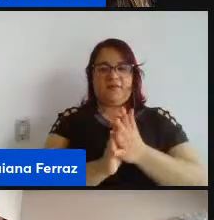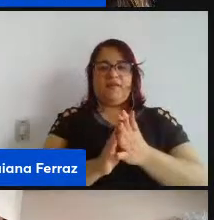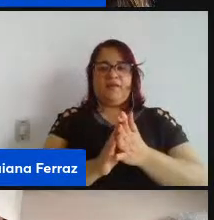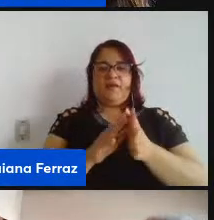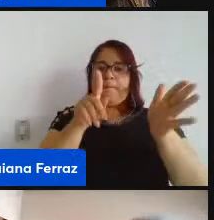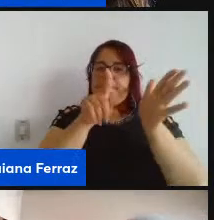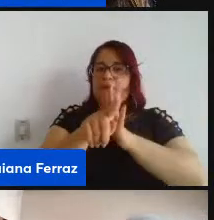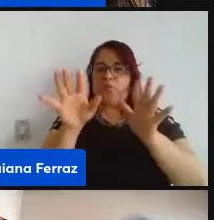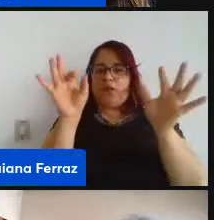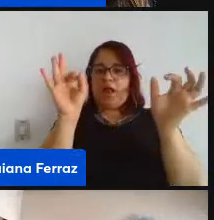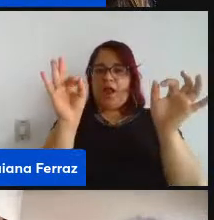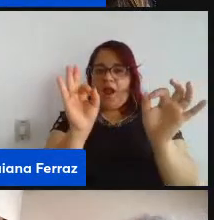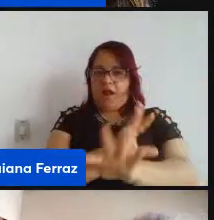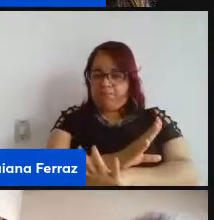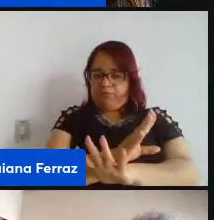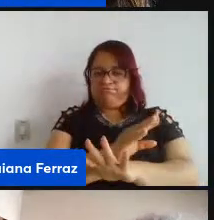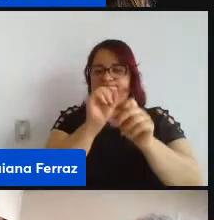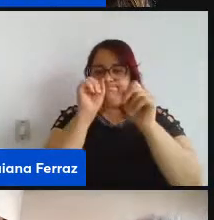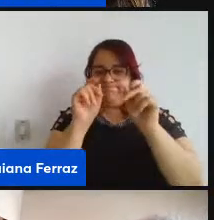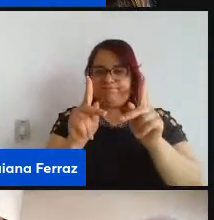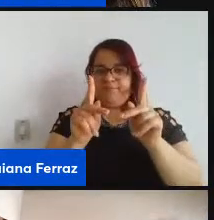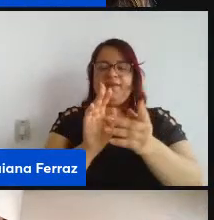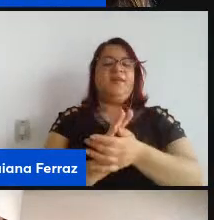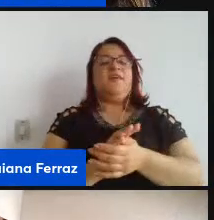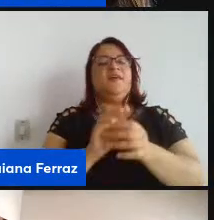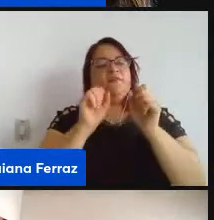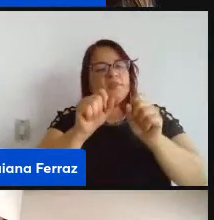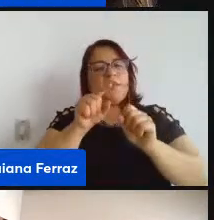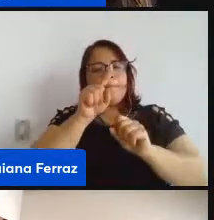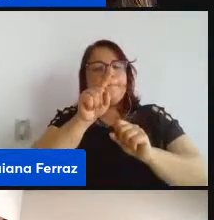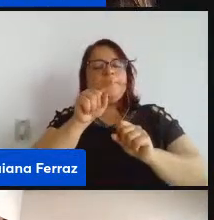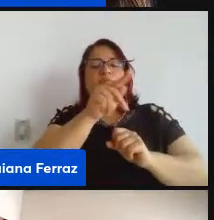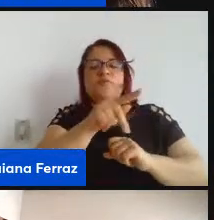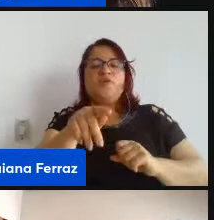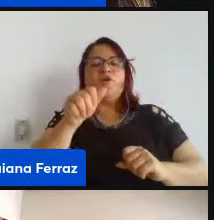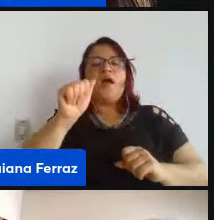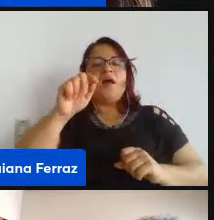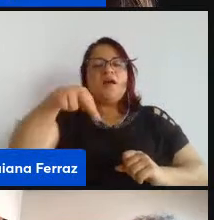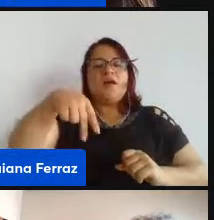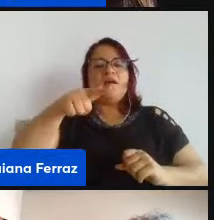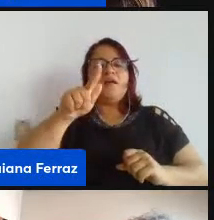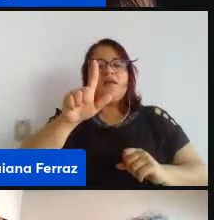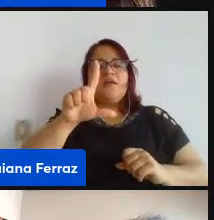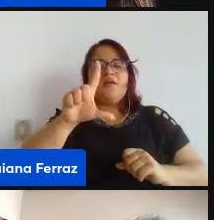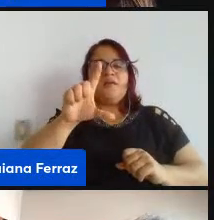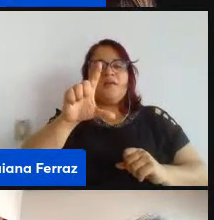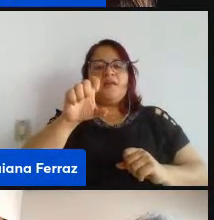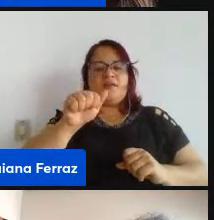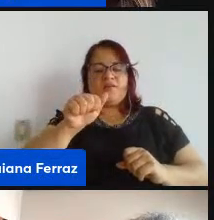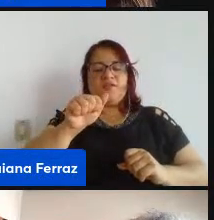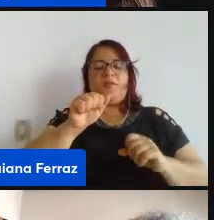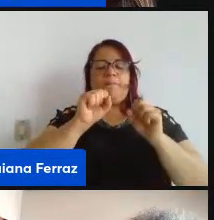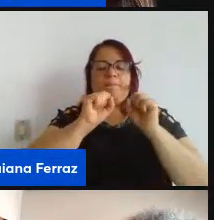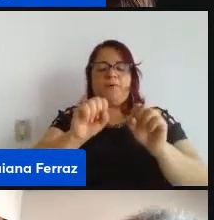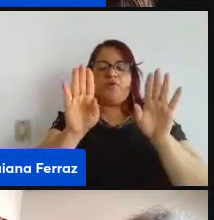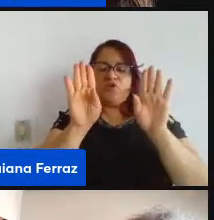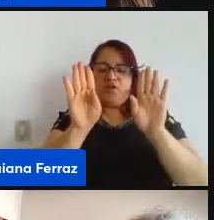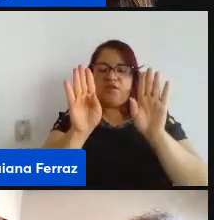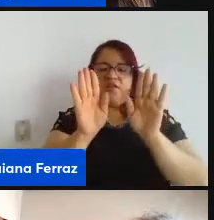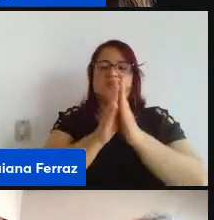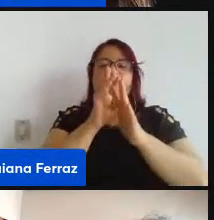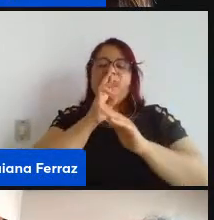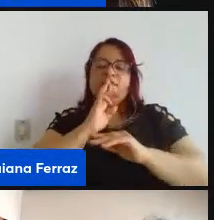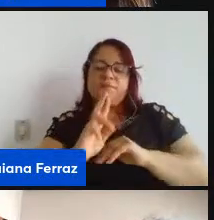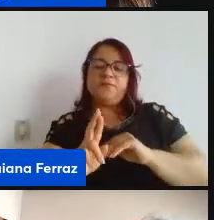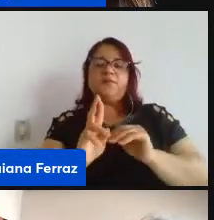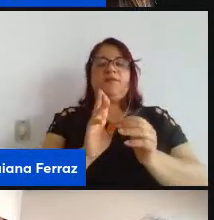né? Então, acho que tu podes fechar, Ângela, isso. E depois a gente deixa a professora Maria